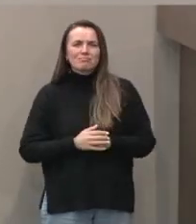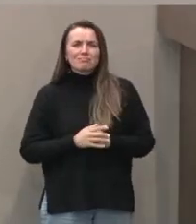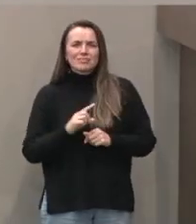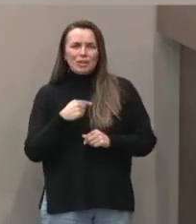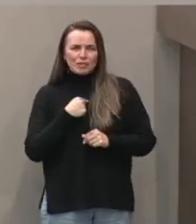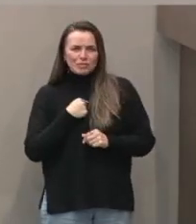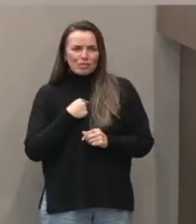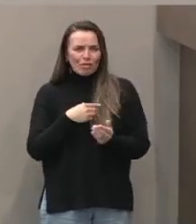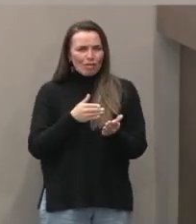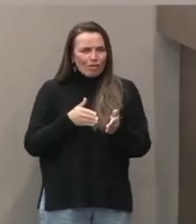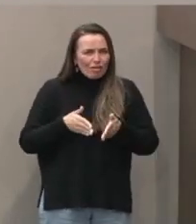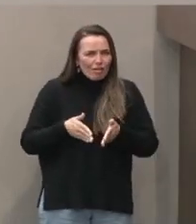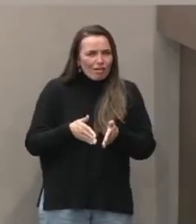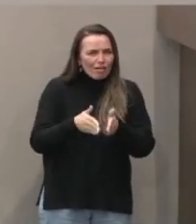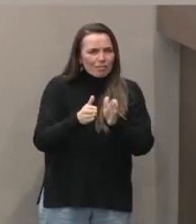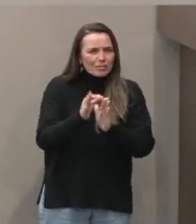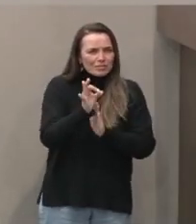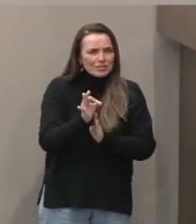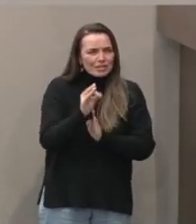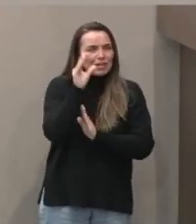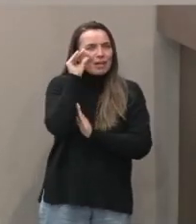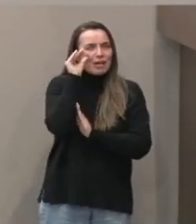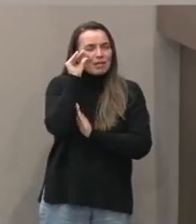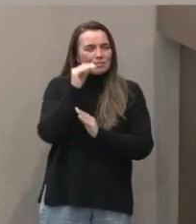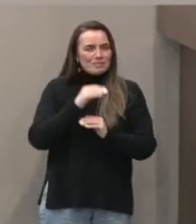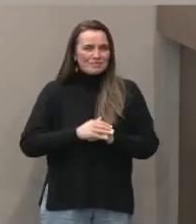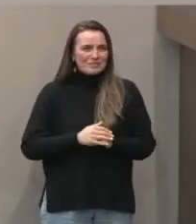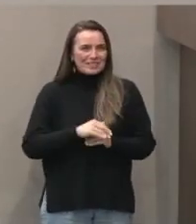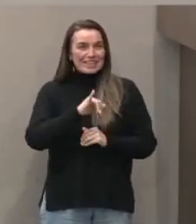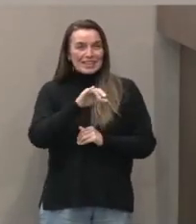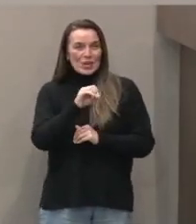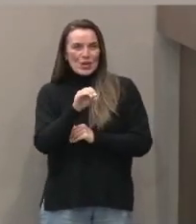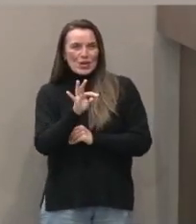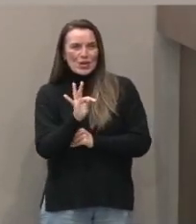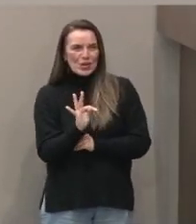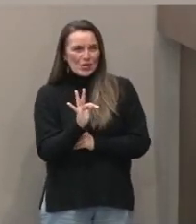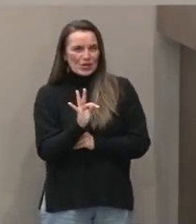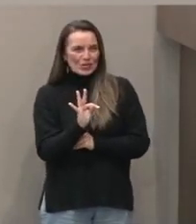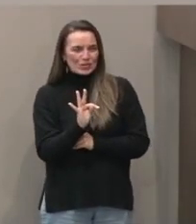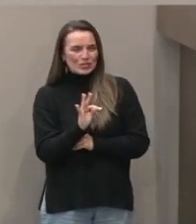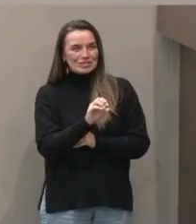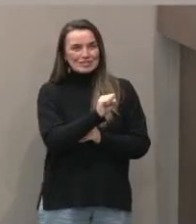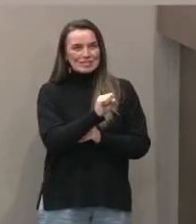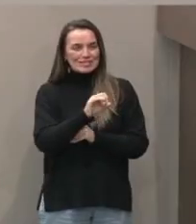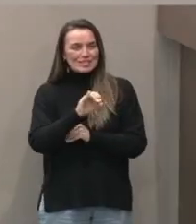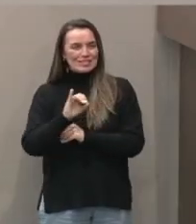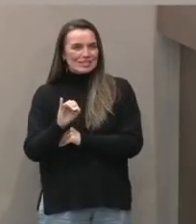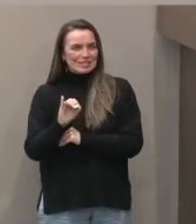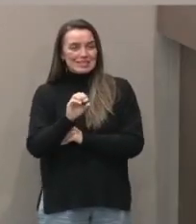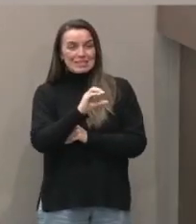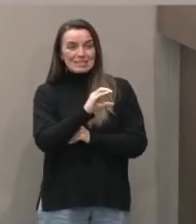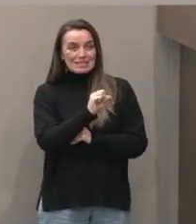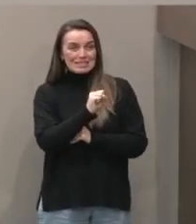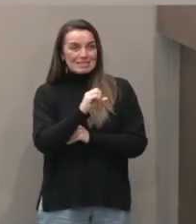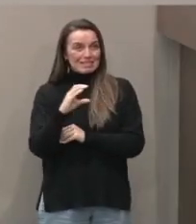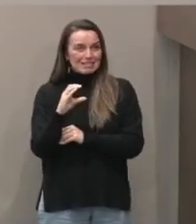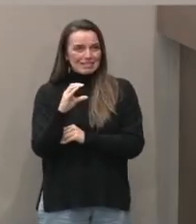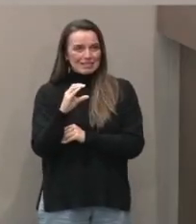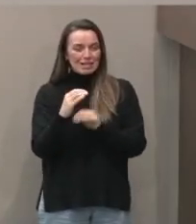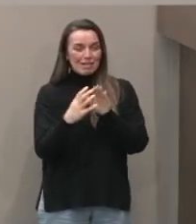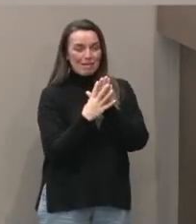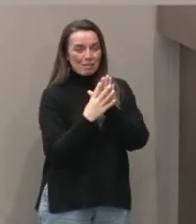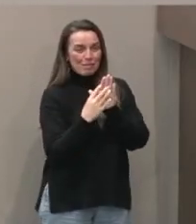estamos indo num lugar certo? Observem, IOT Joinville. Foi copiado daqui o